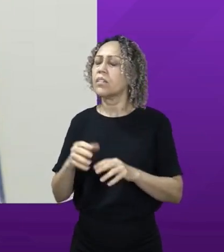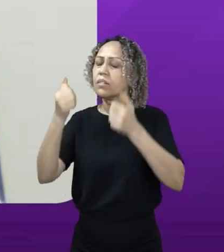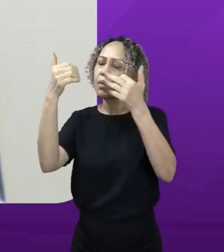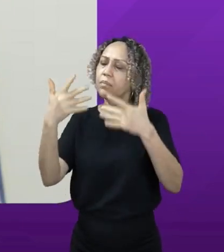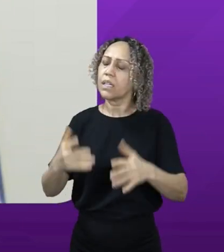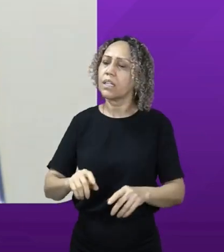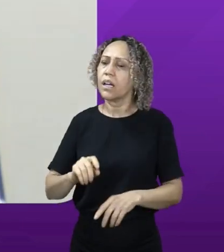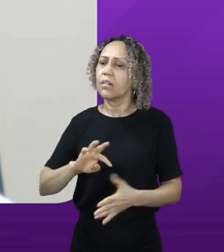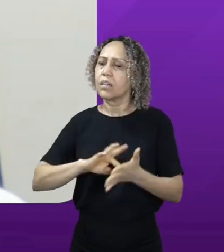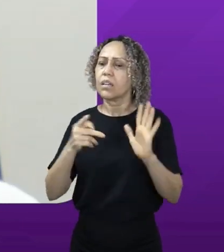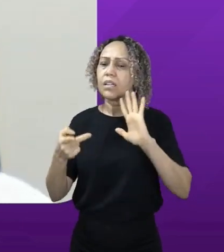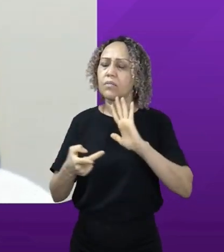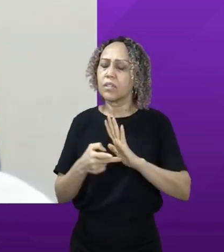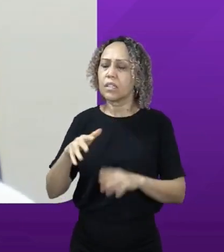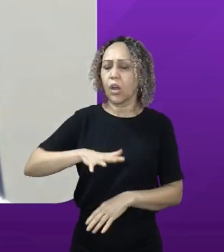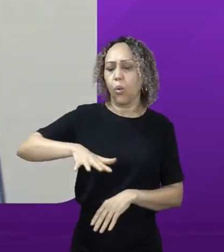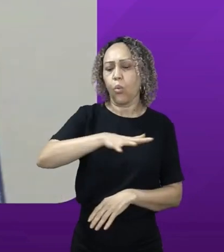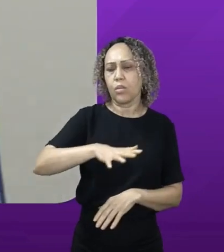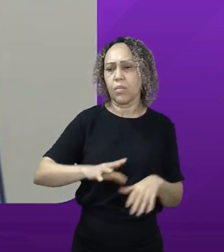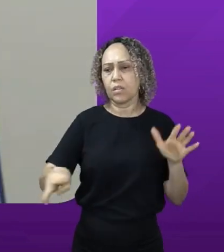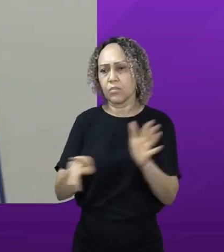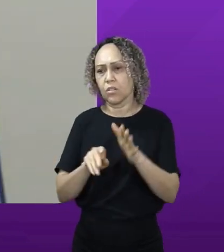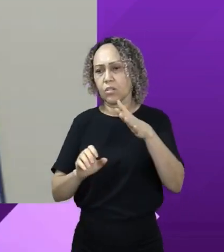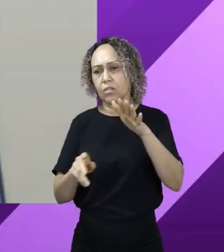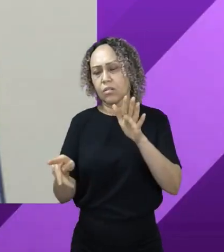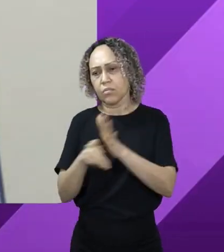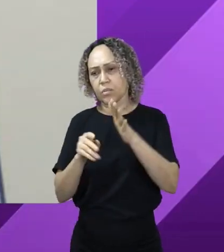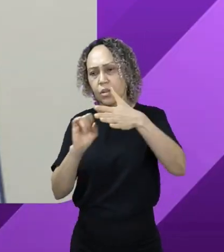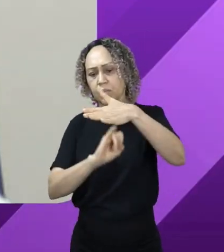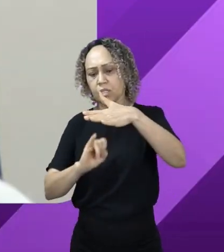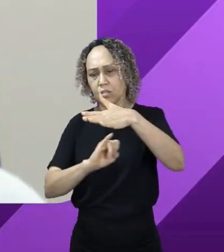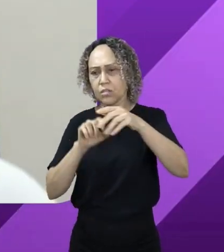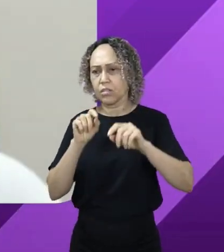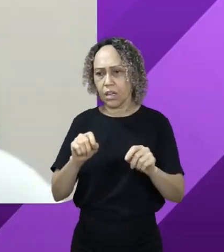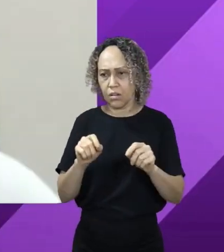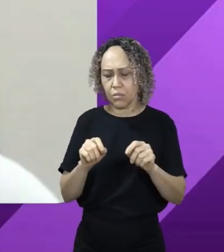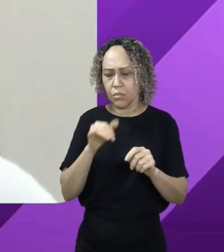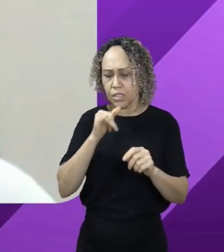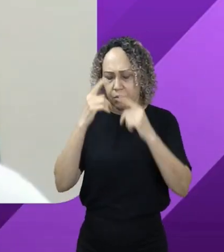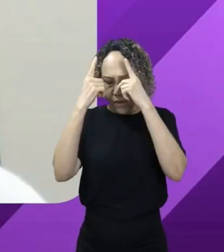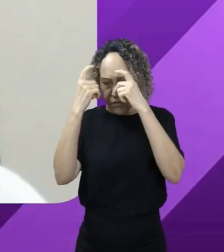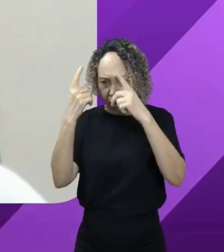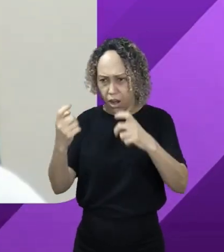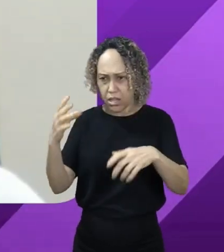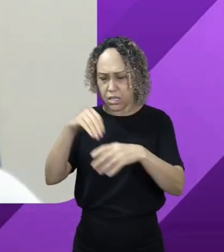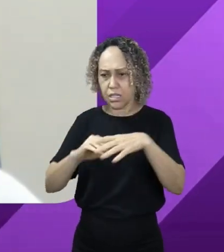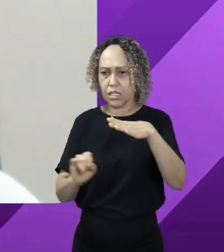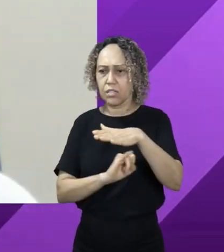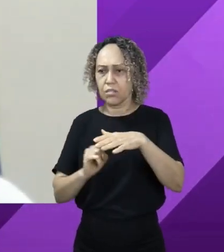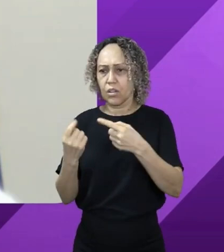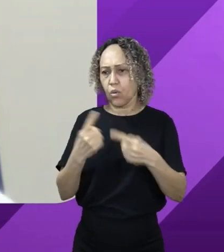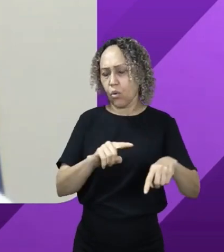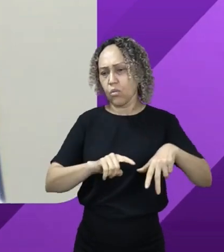na luta de enfrentamento às violências contra as mulheres, né, inclusive a violência institucional e de gênero, né, porque a gente